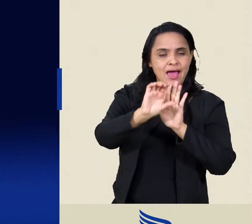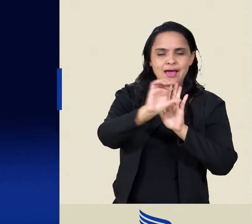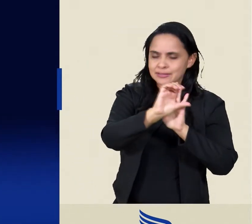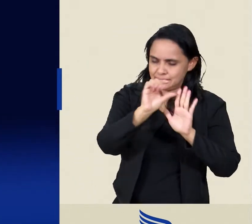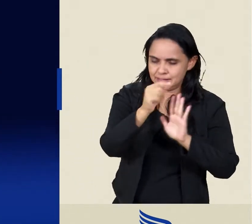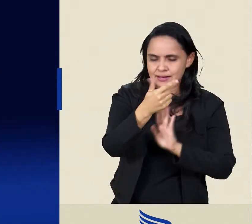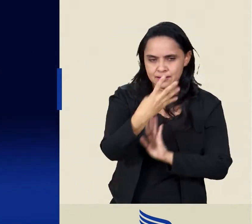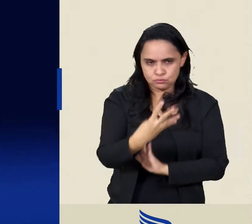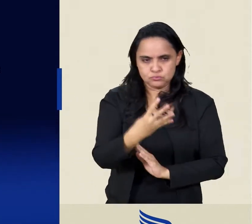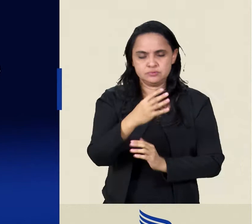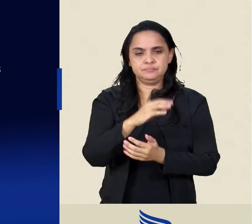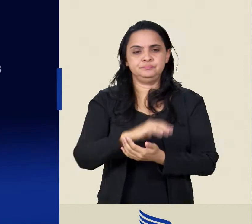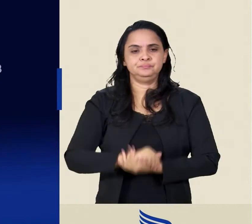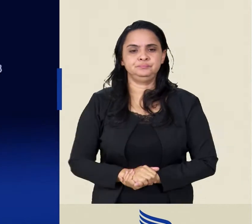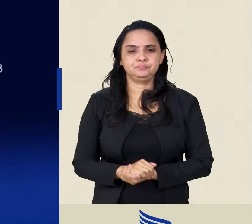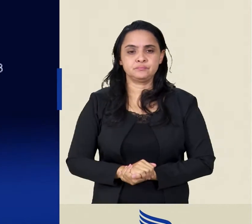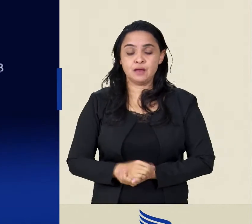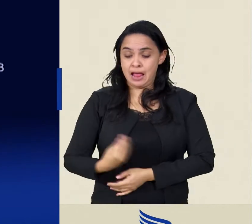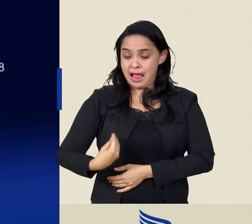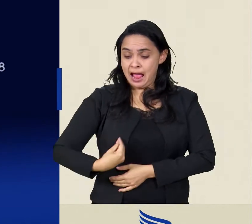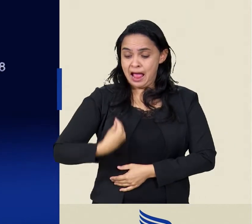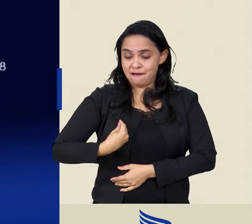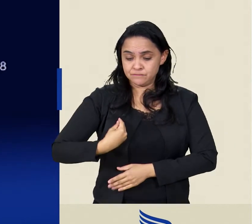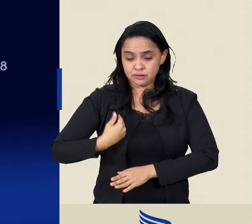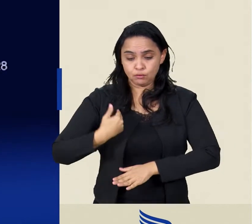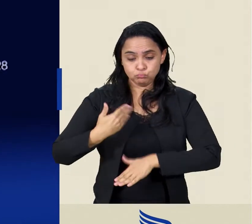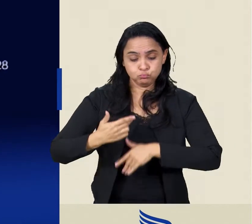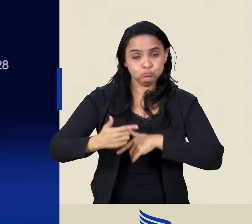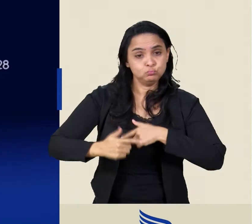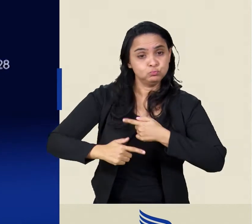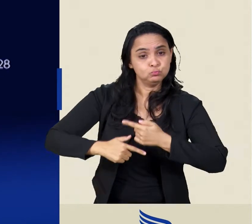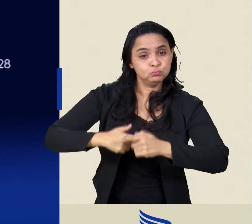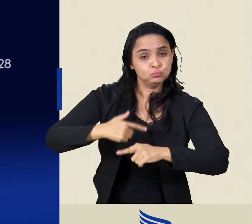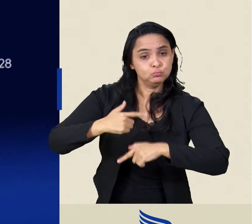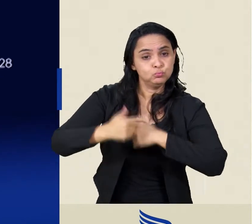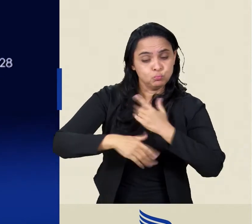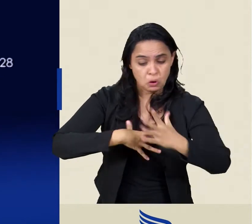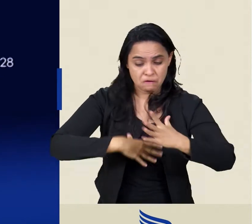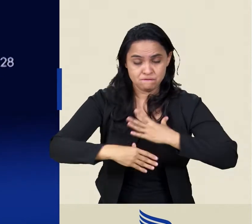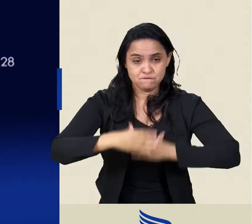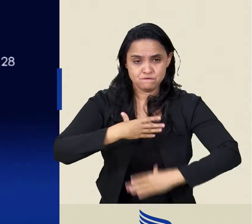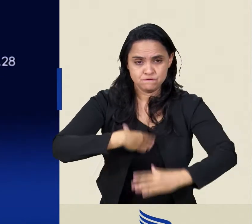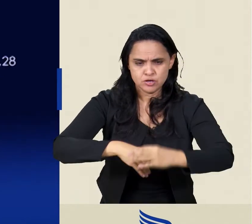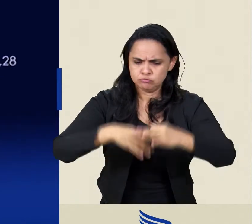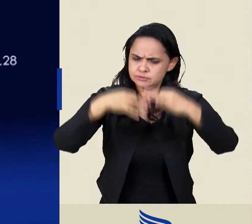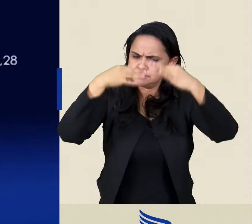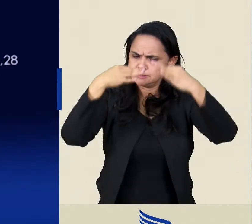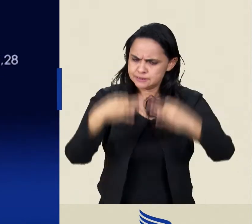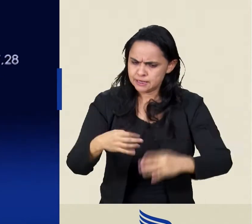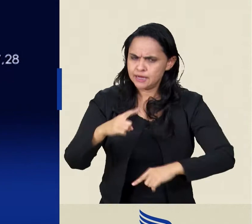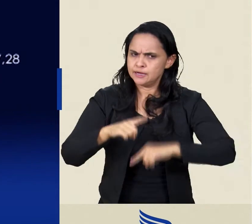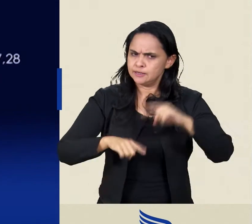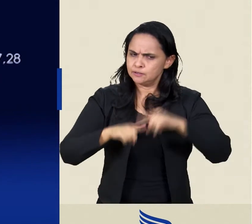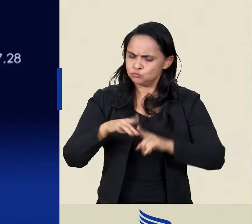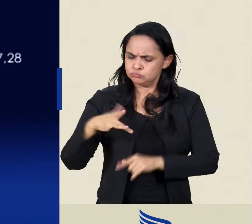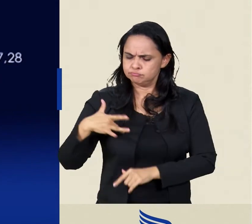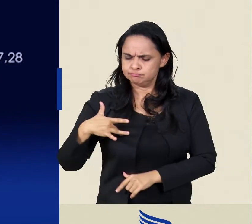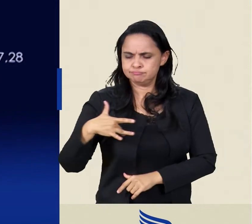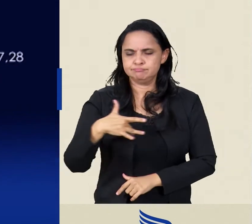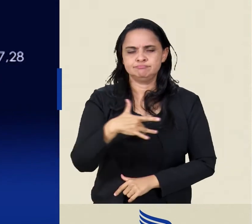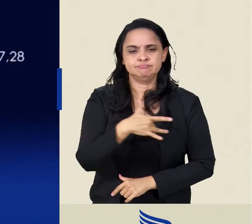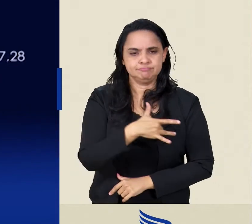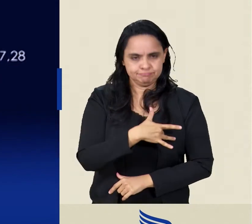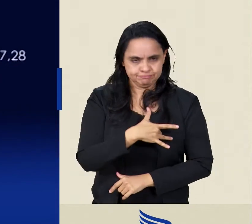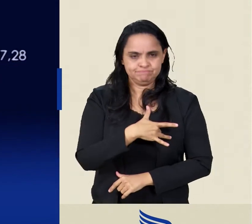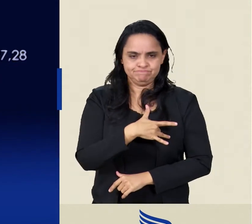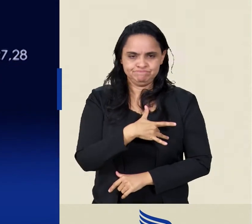Assegura a sobrevivência e a multiplicação da espécie humana de maneira moral e salutar, de acordo